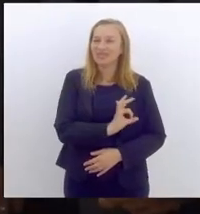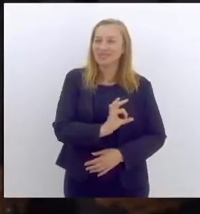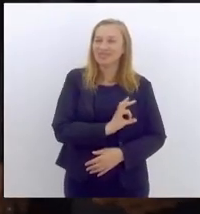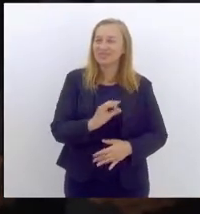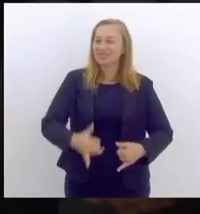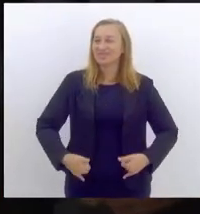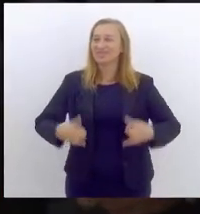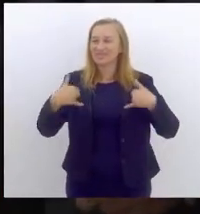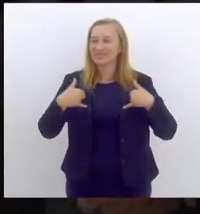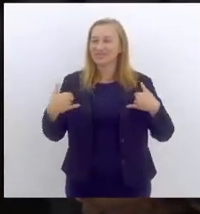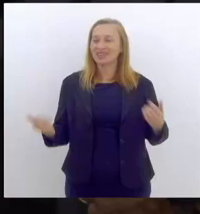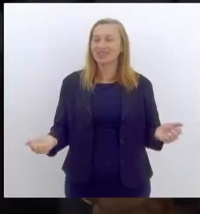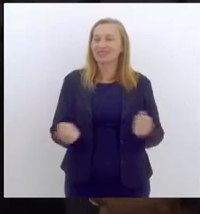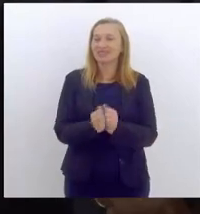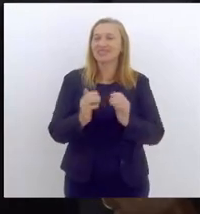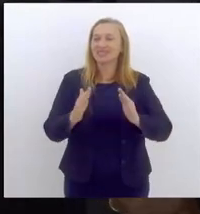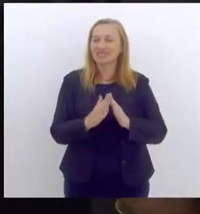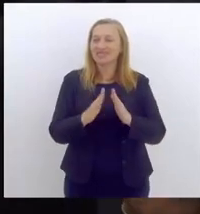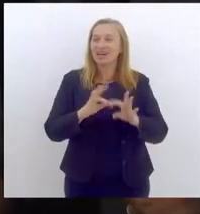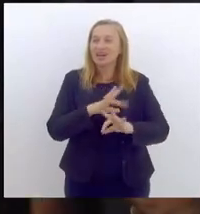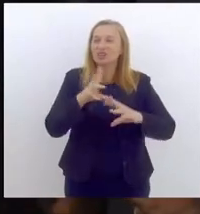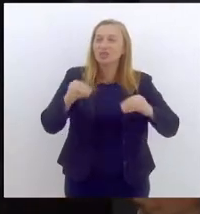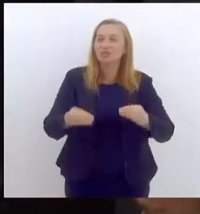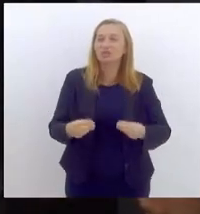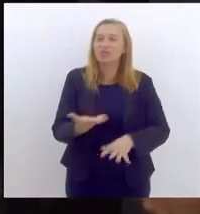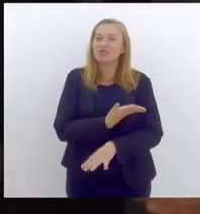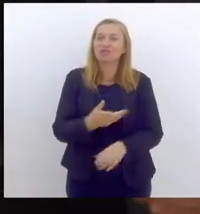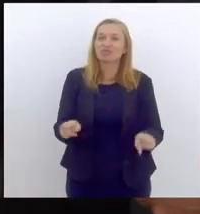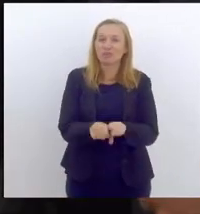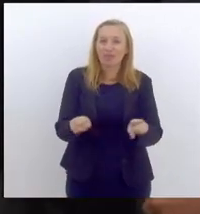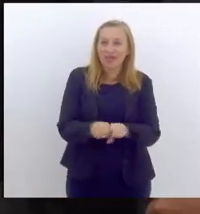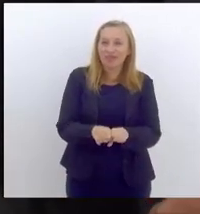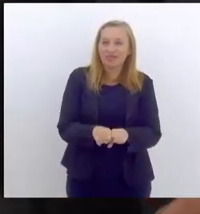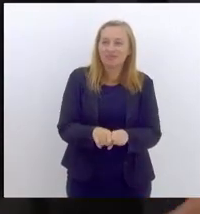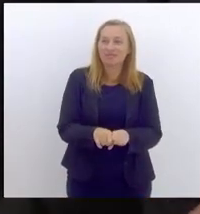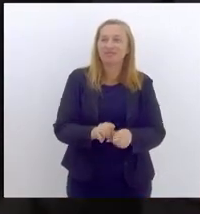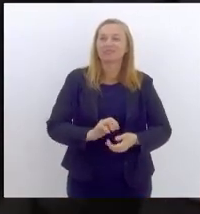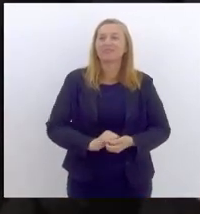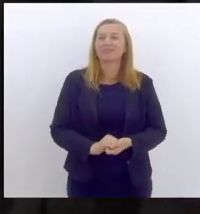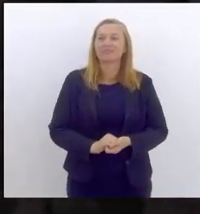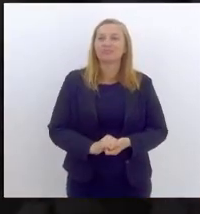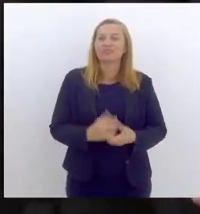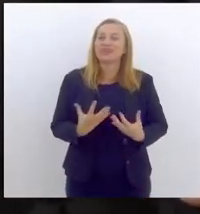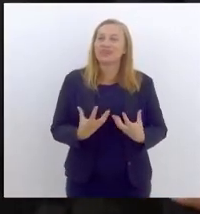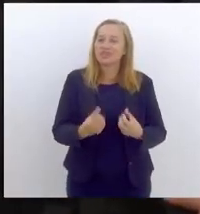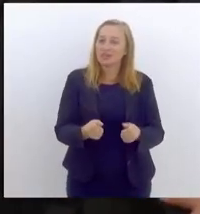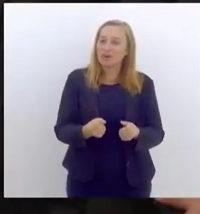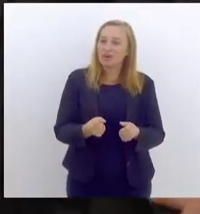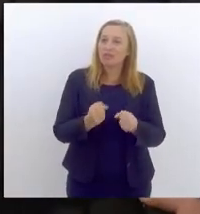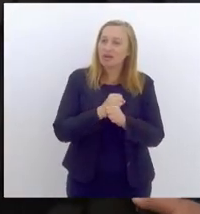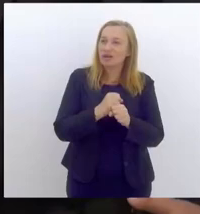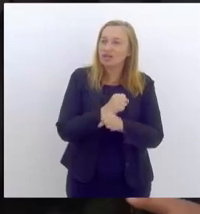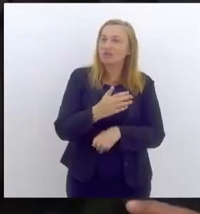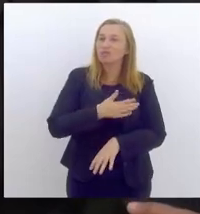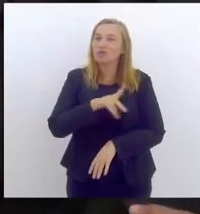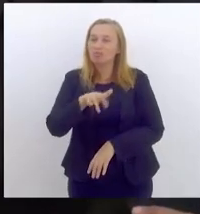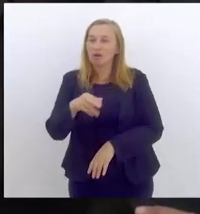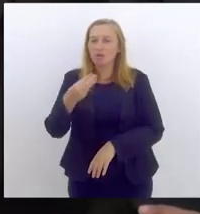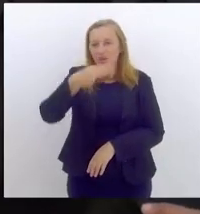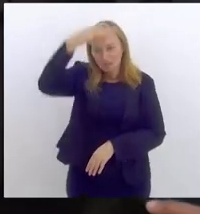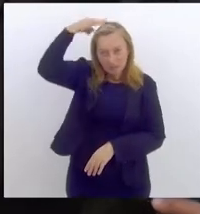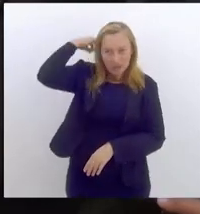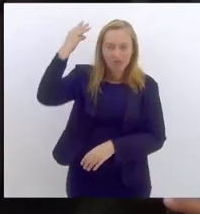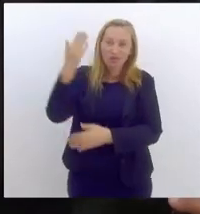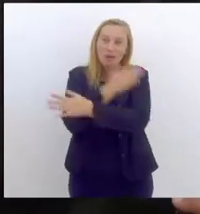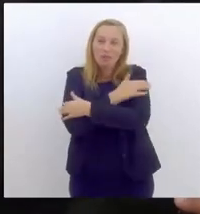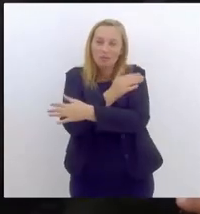casa e a todos os amigos também, que acolheu tanto tempo meu irmão Márcio Pacheco, a quem mando um